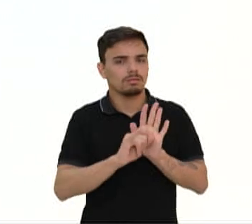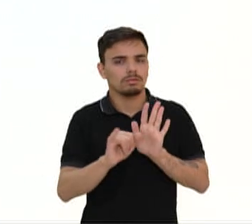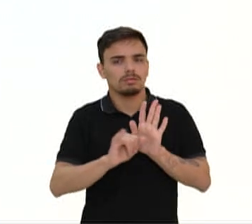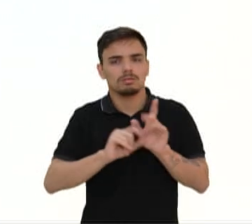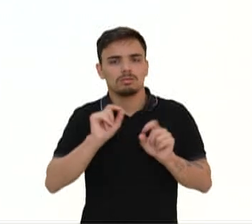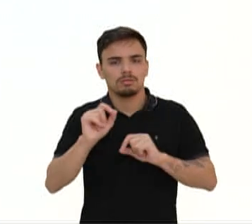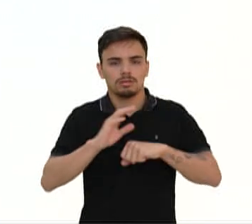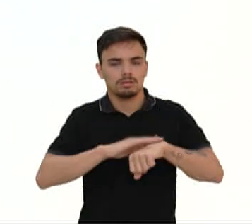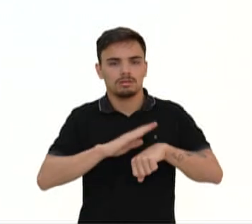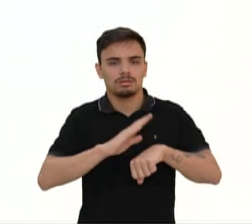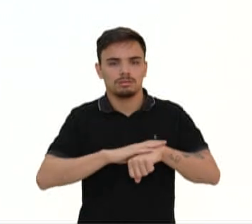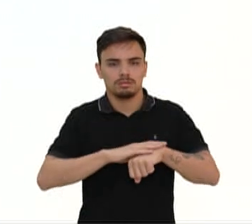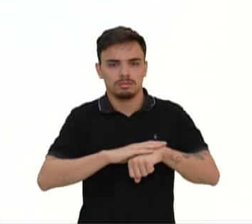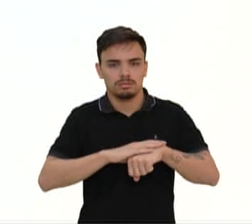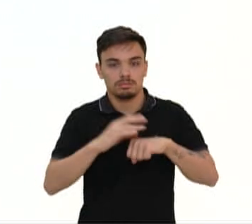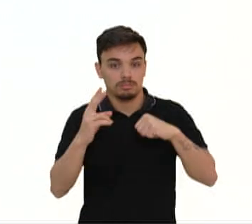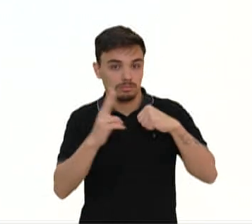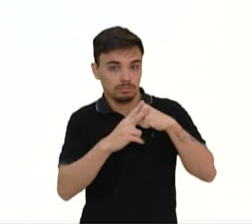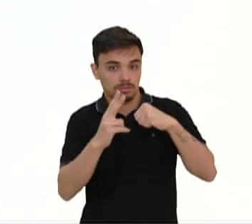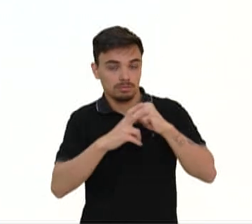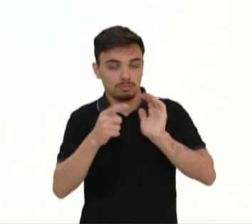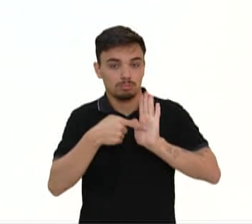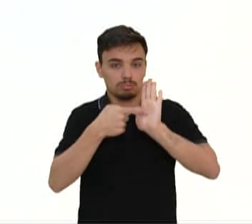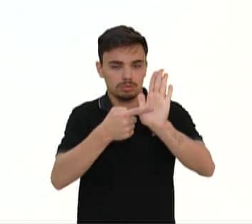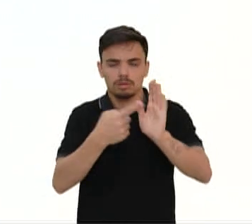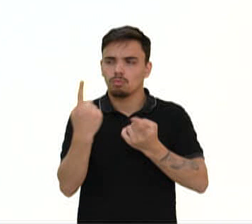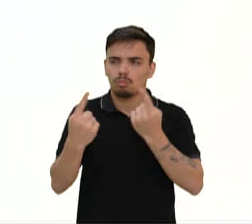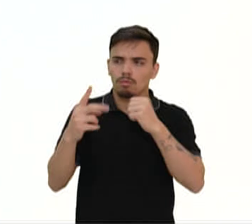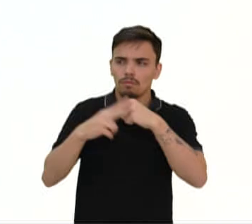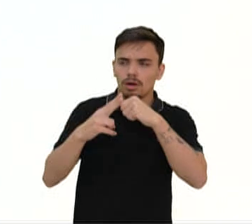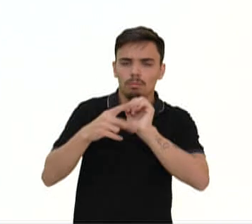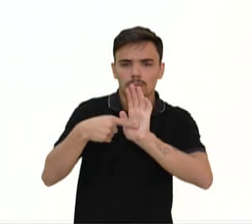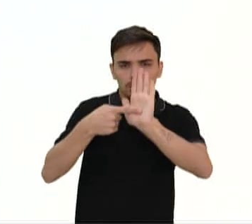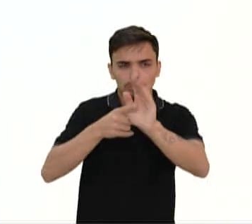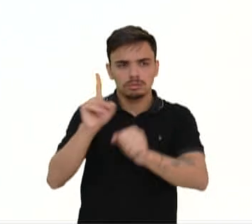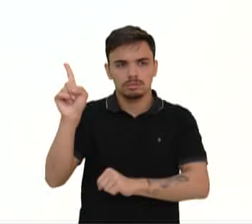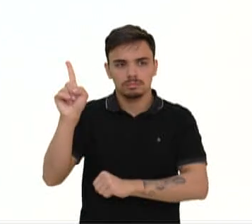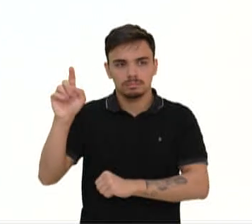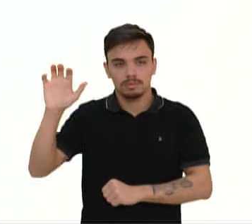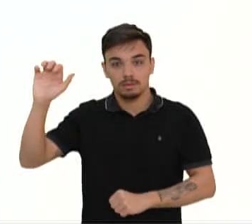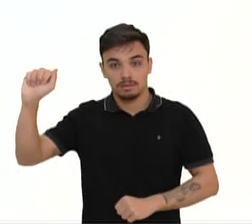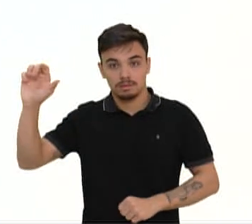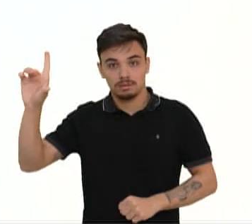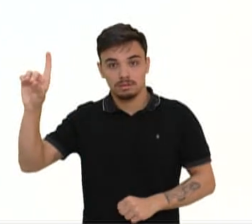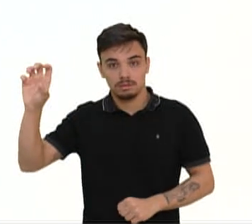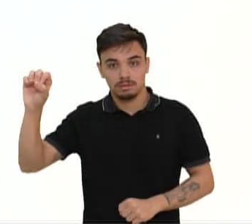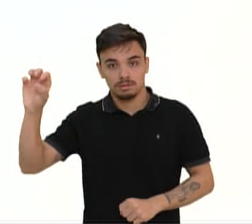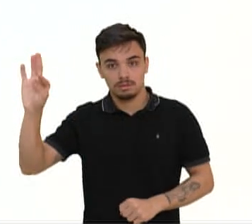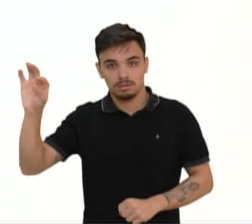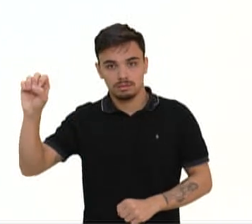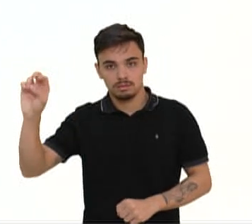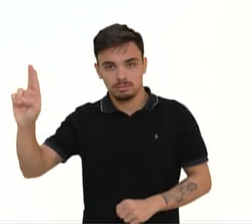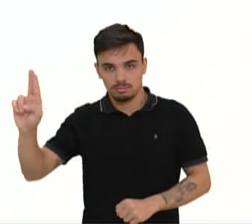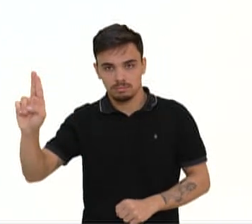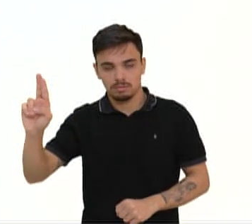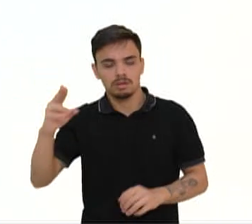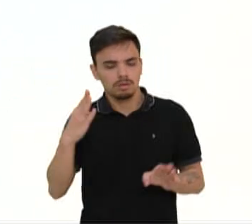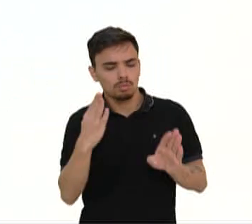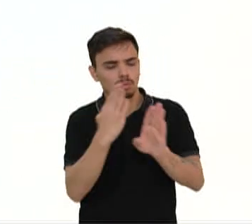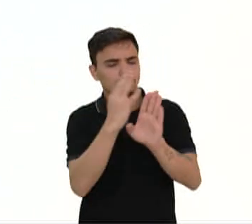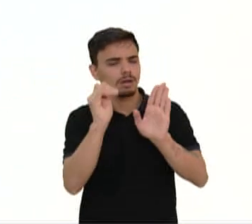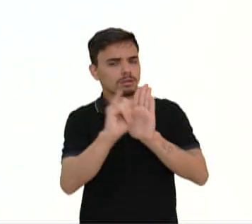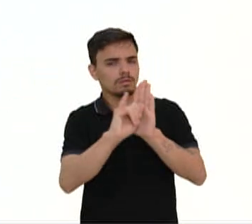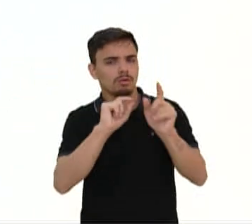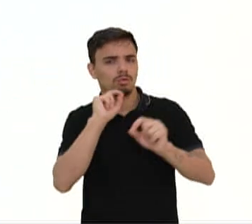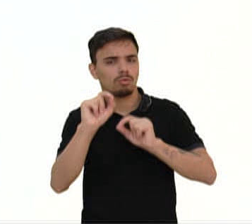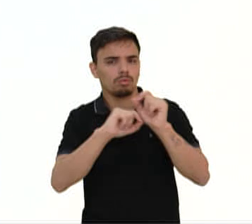tempo verbal do verbo em destaque. Qual é o verbo que está em destaque? Adotou. Então vamos tentar encontrar, identificar